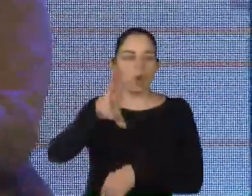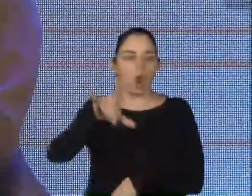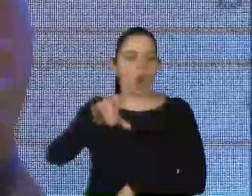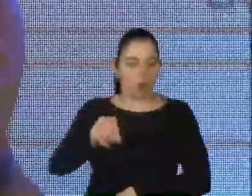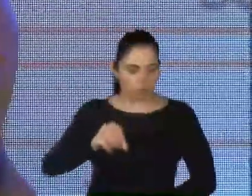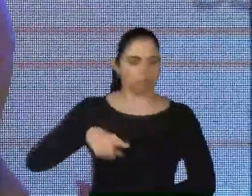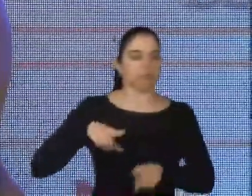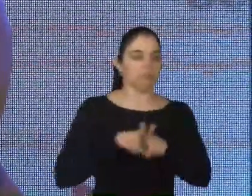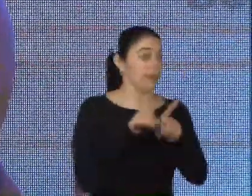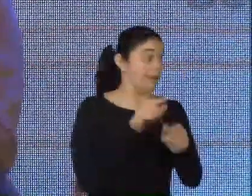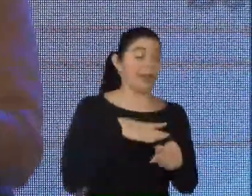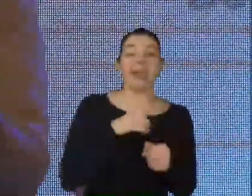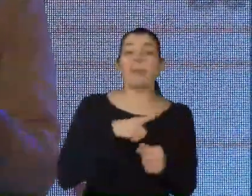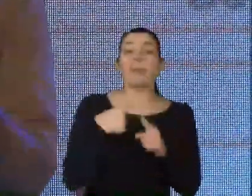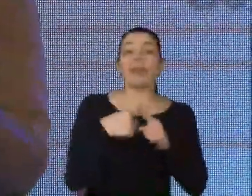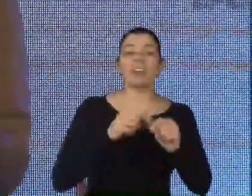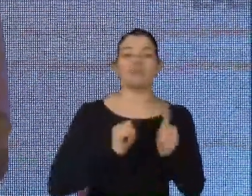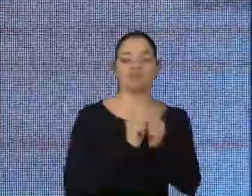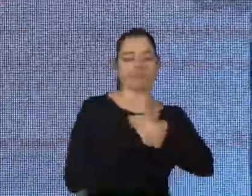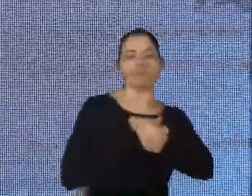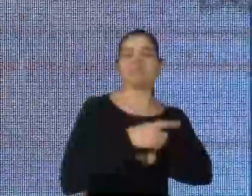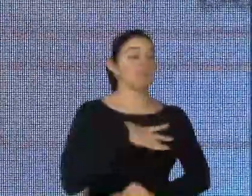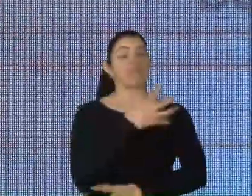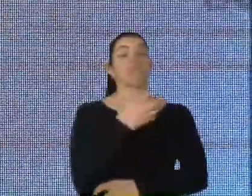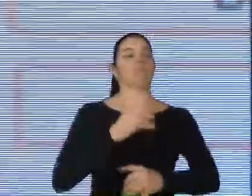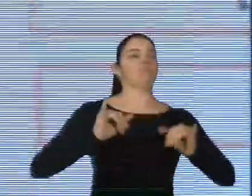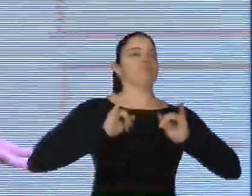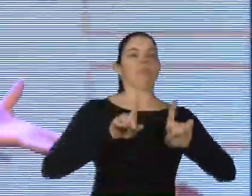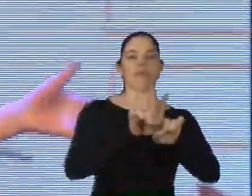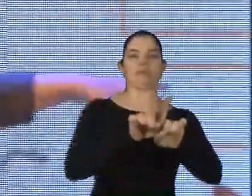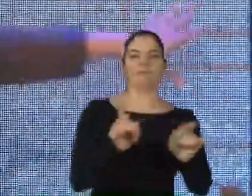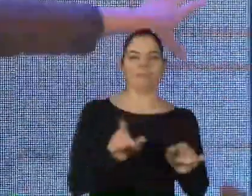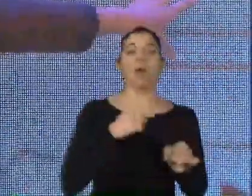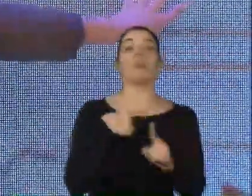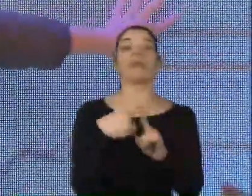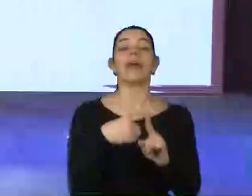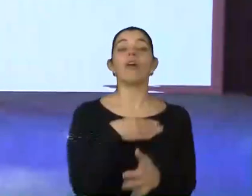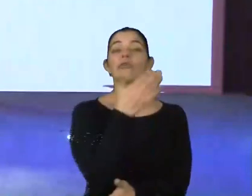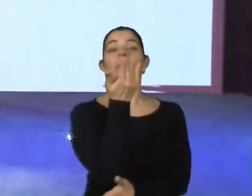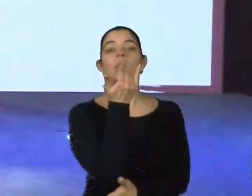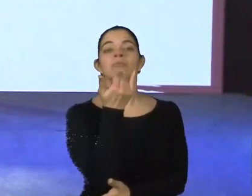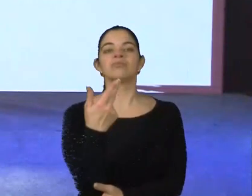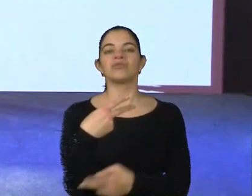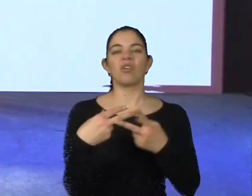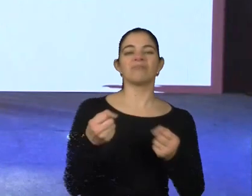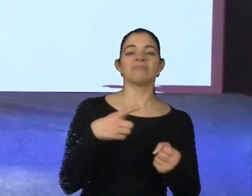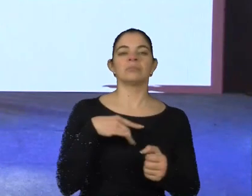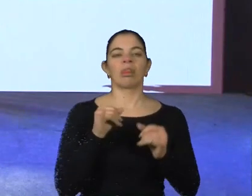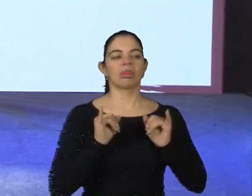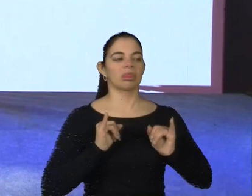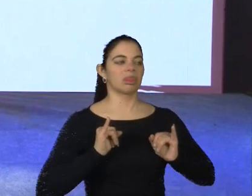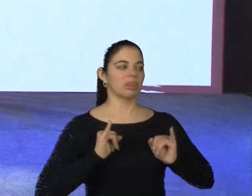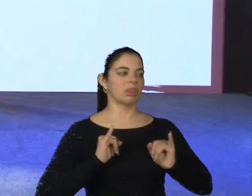estar mais acentuada por conta do que eu como ou o que eu deixo de comer. Déficit de memória.